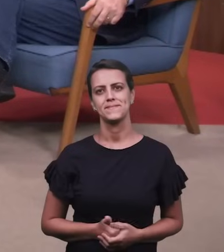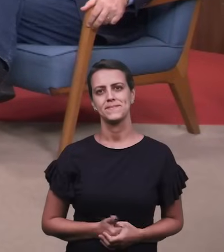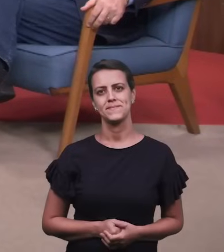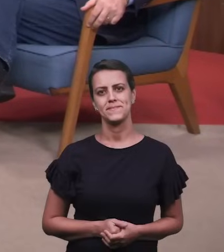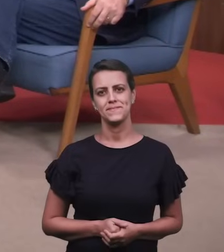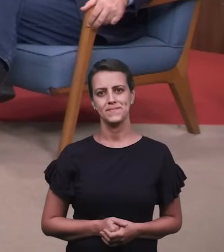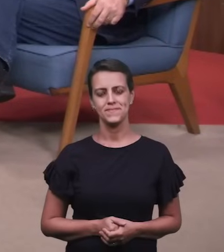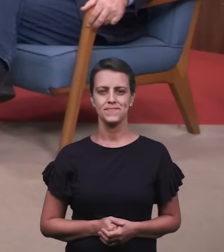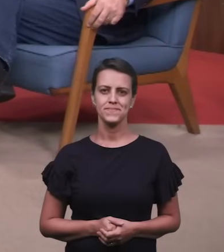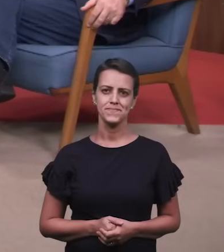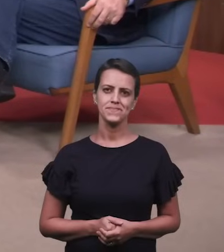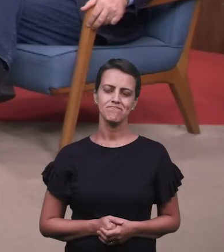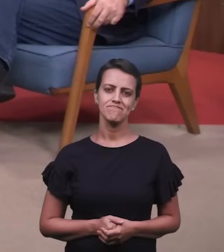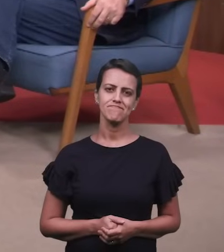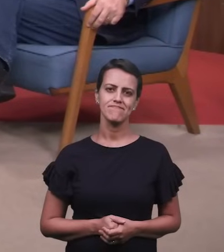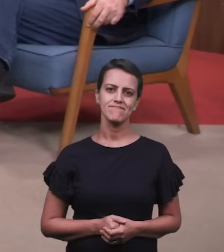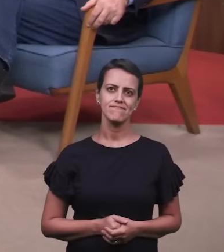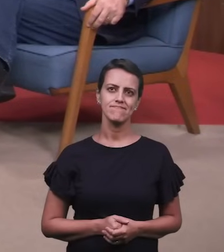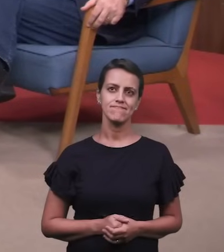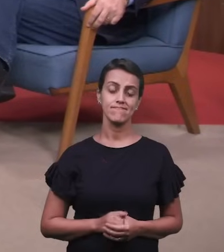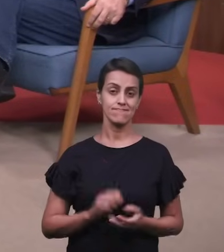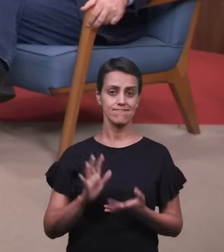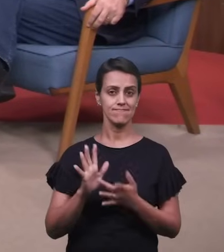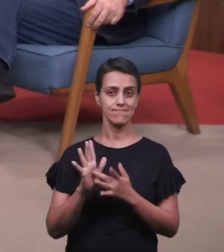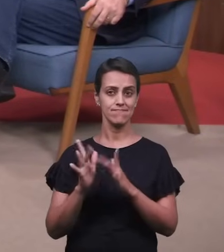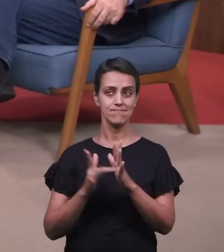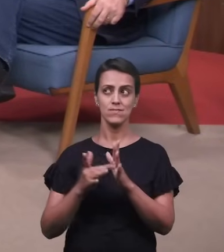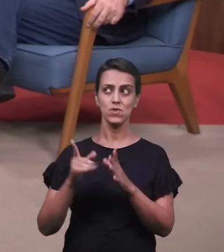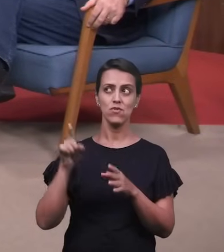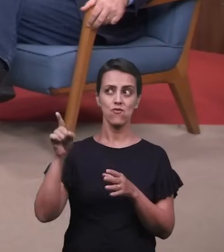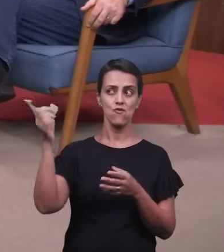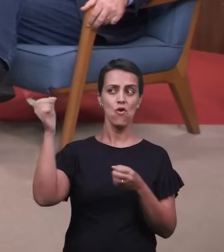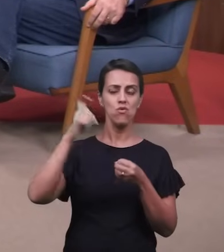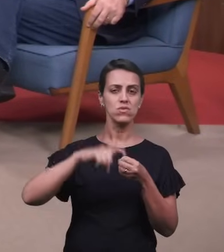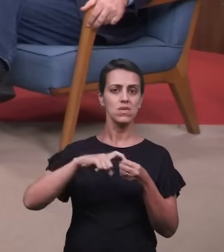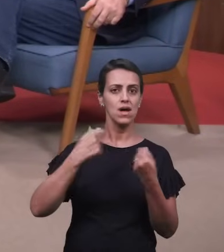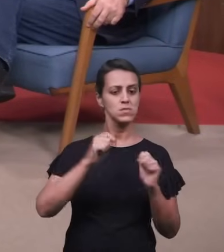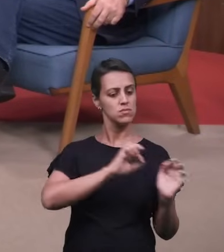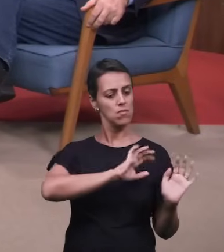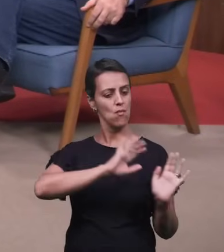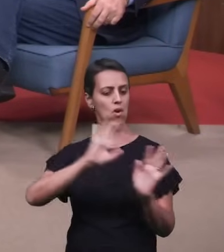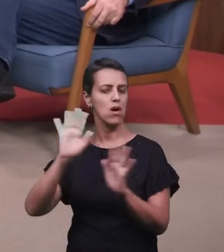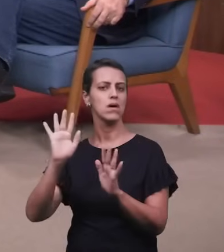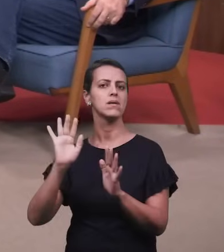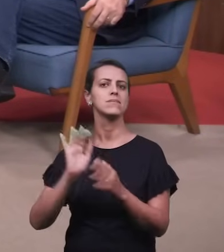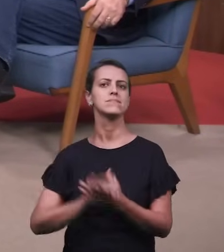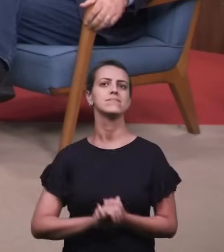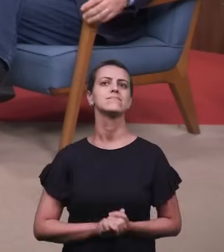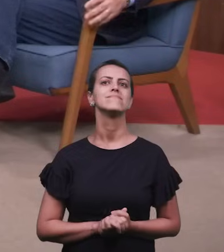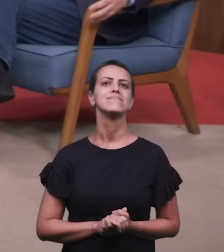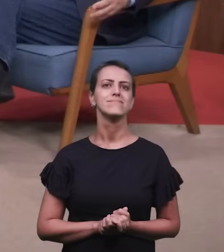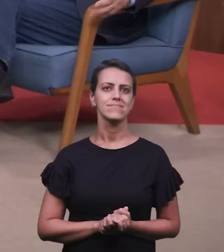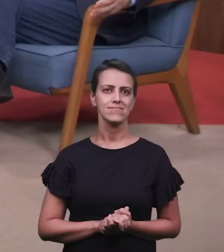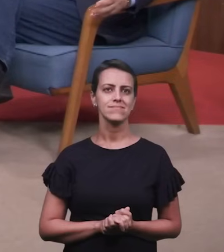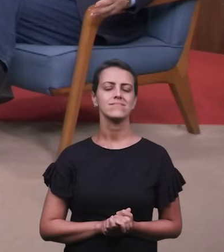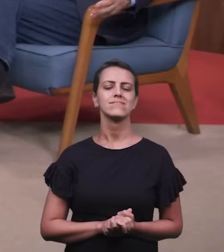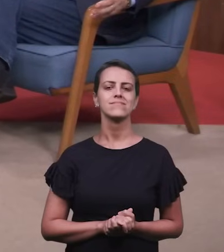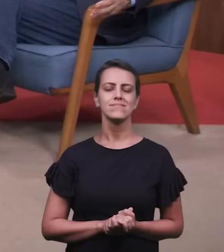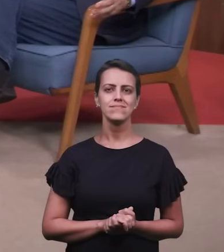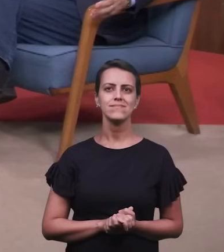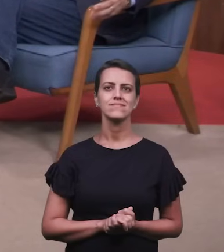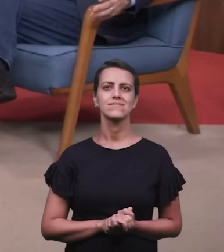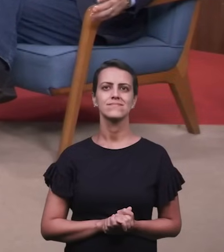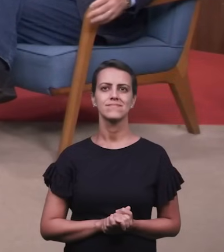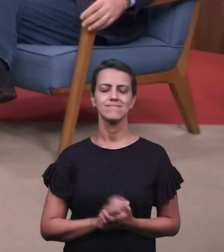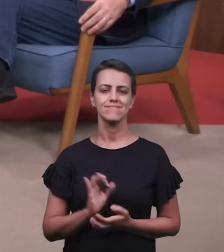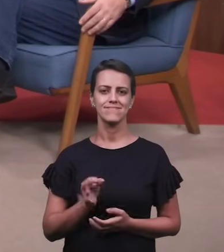Jesus. Glória a Deus. Aí vem o esposo sair ao encontro lá em Cantares, chama-me e correremos após ti. Amém. Diz a palavra